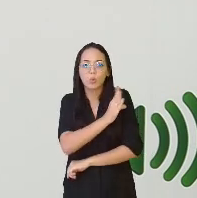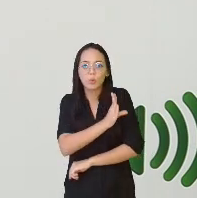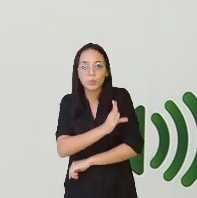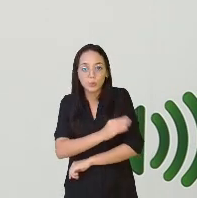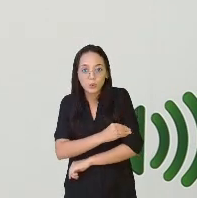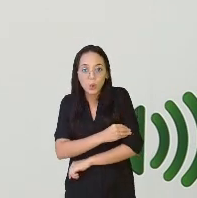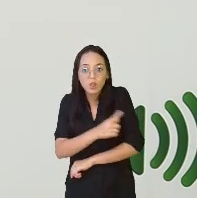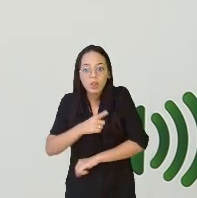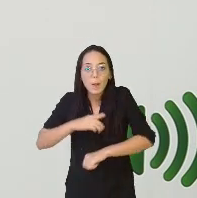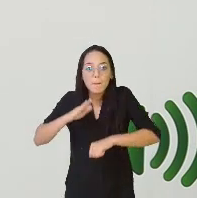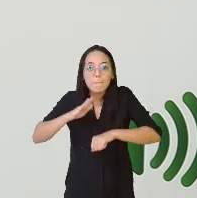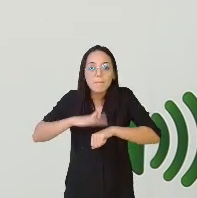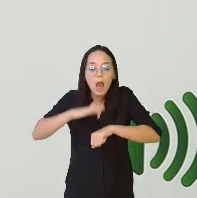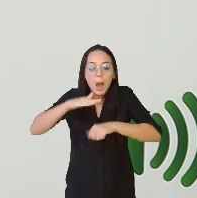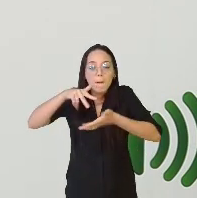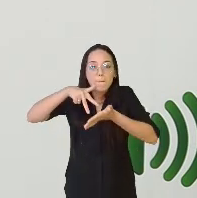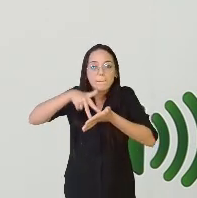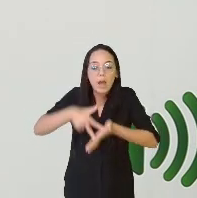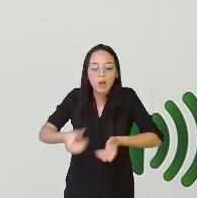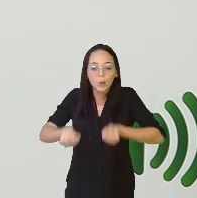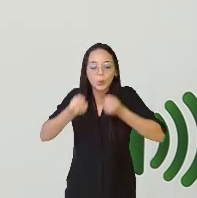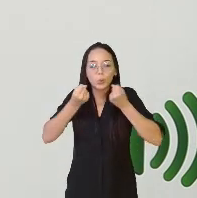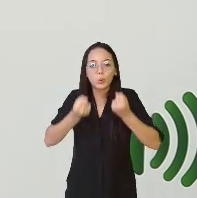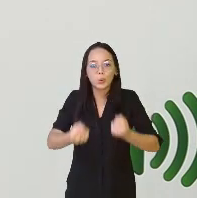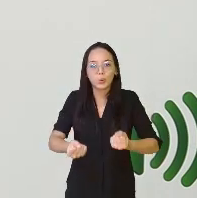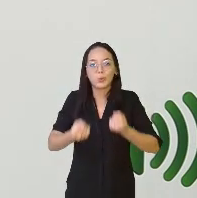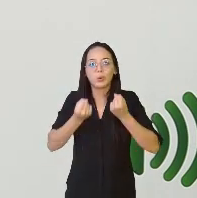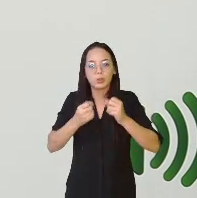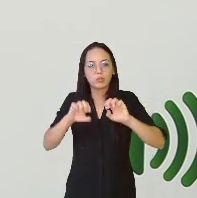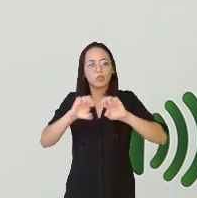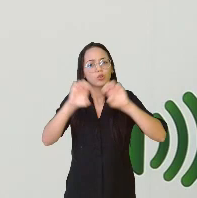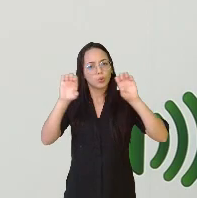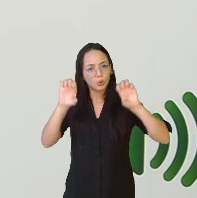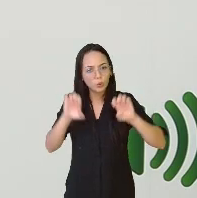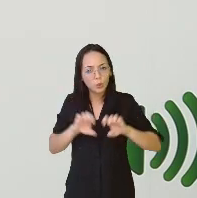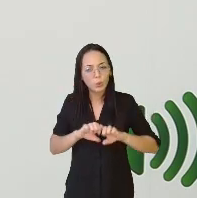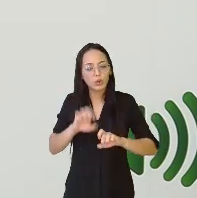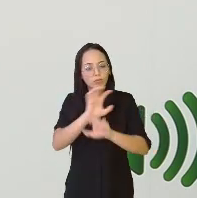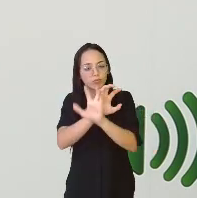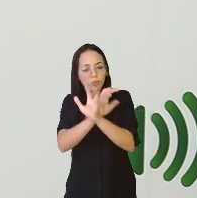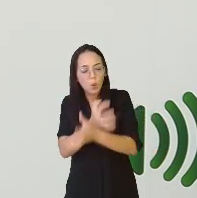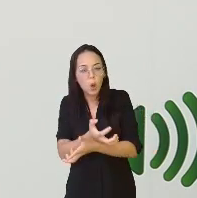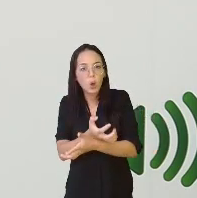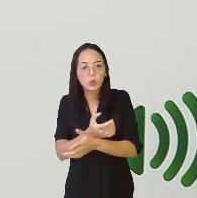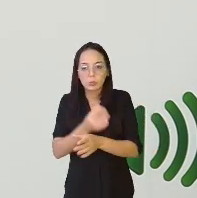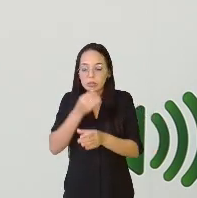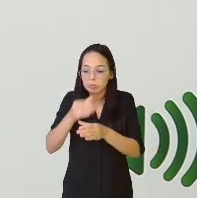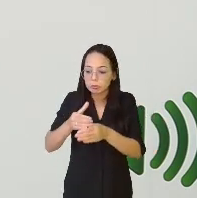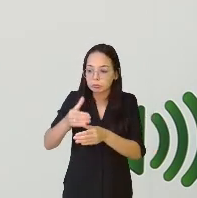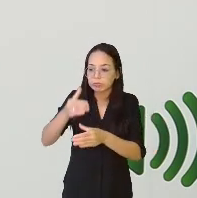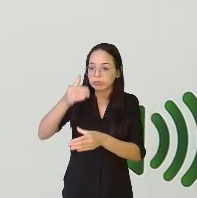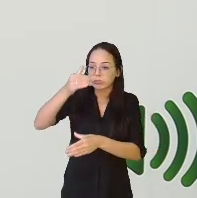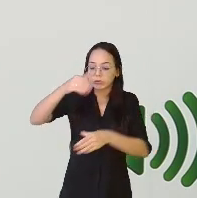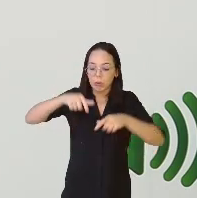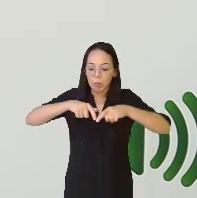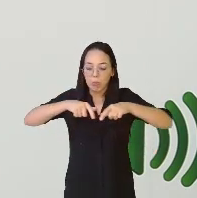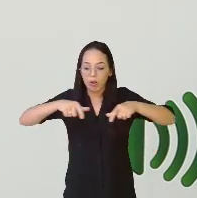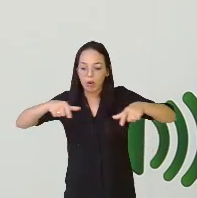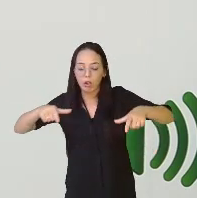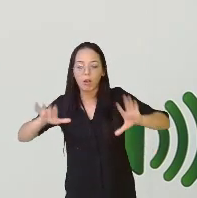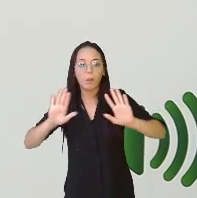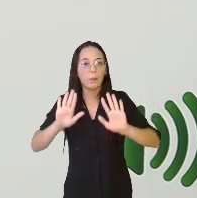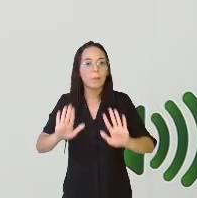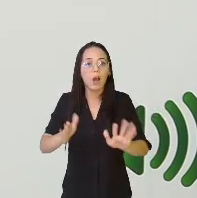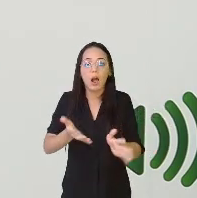ainda consegue ser mais pesado. A estrutura dos ossos, mesmo sendo grandes, a estrutura